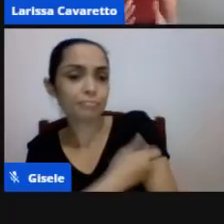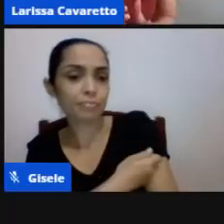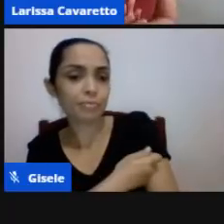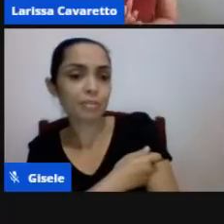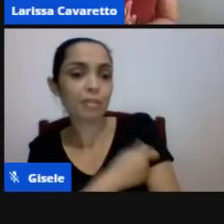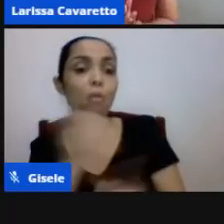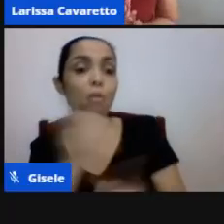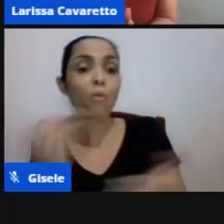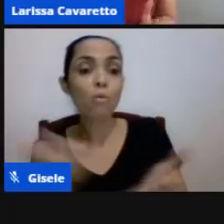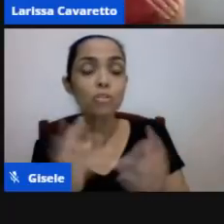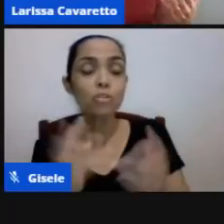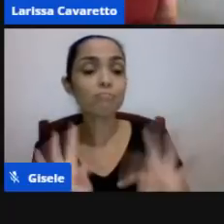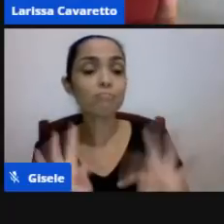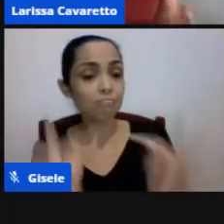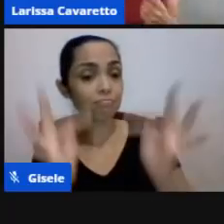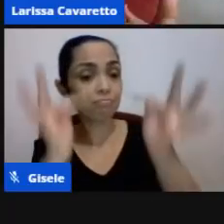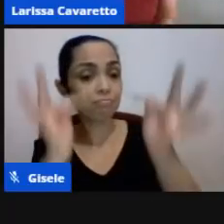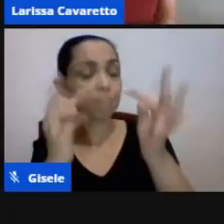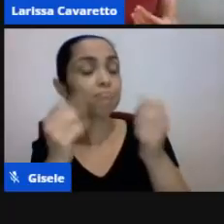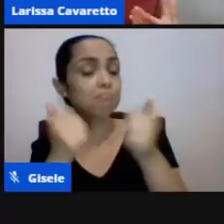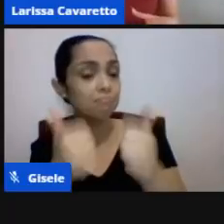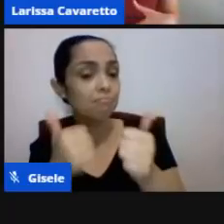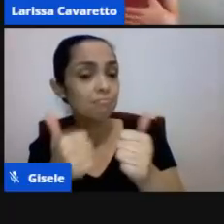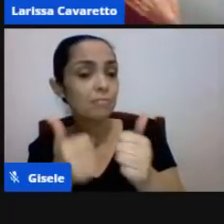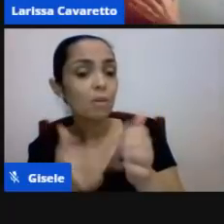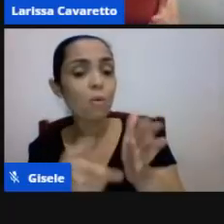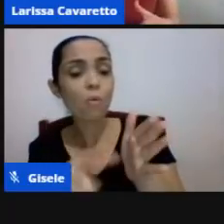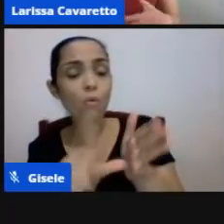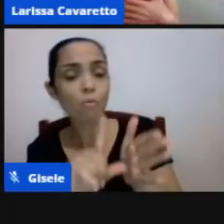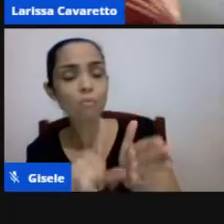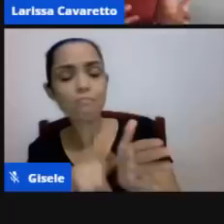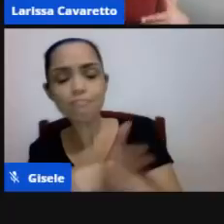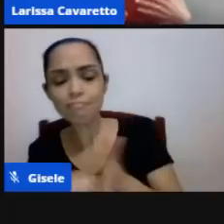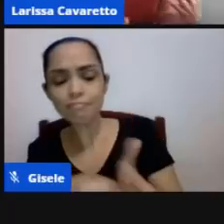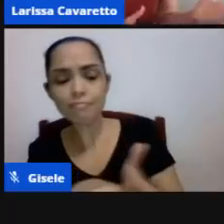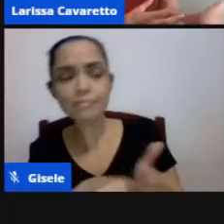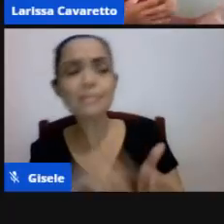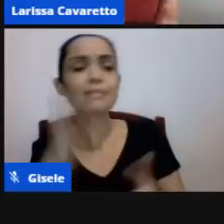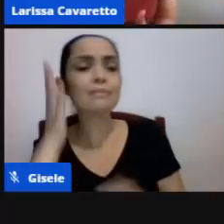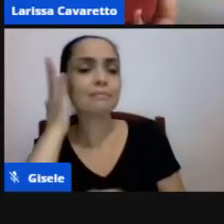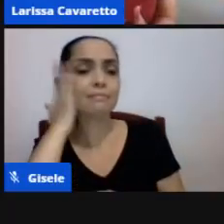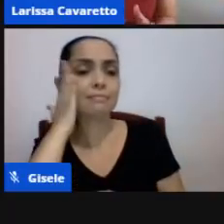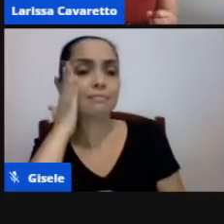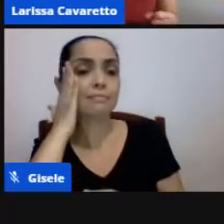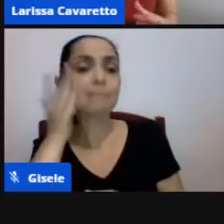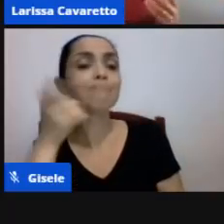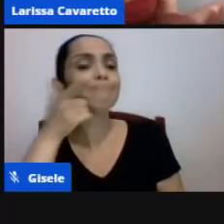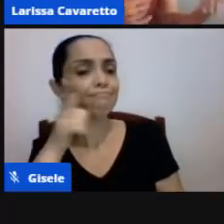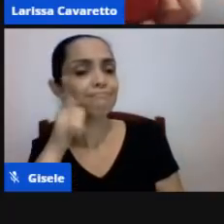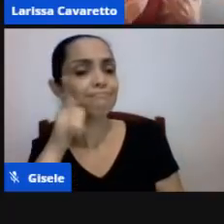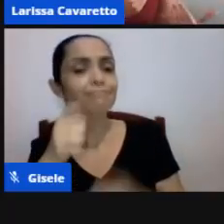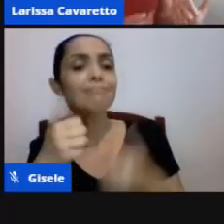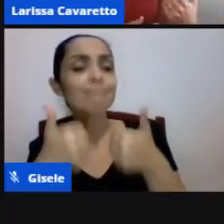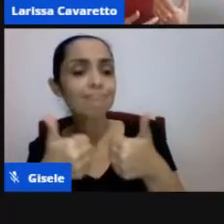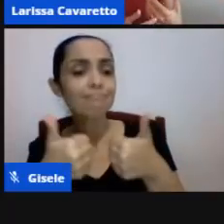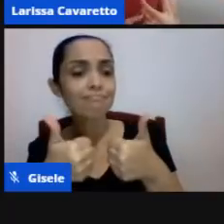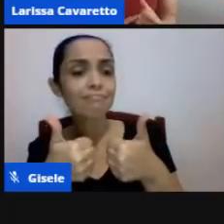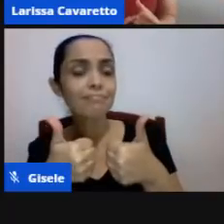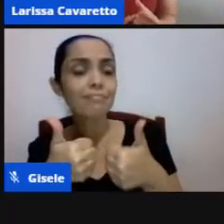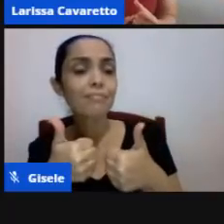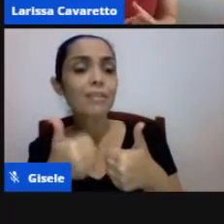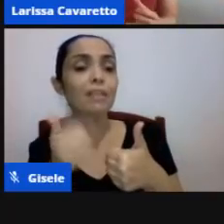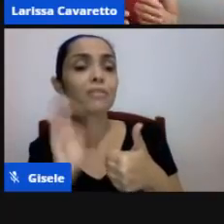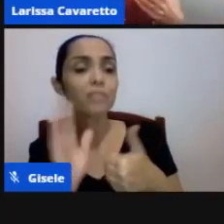tecnologias usadas nessas vacinas também foram usadas em outras, então a gente já sabe que elas funcionam, né, por experiências com